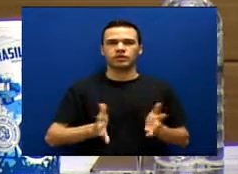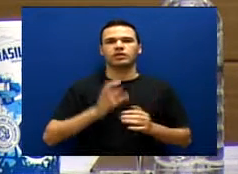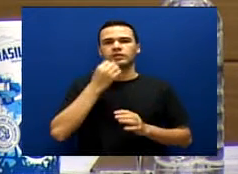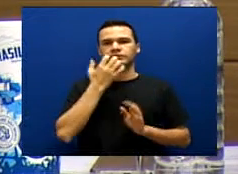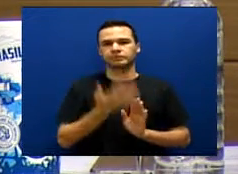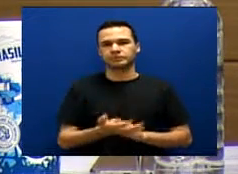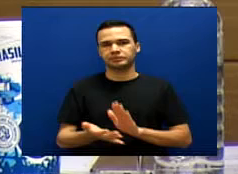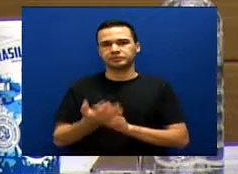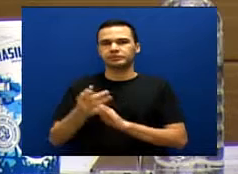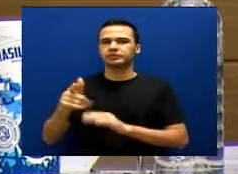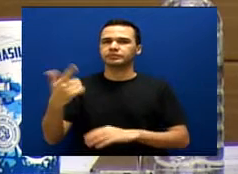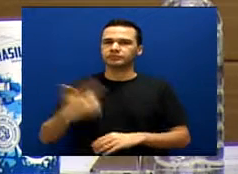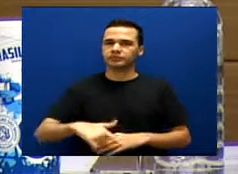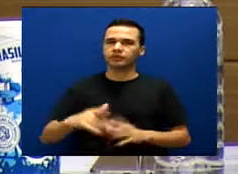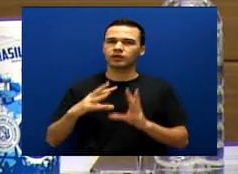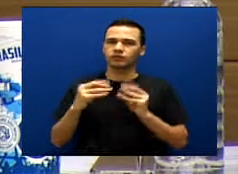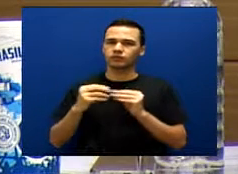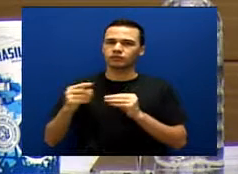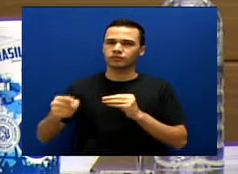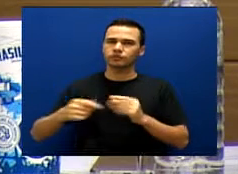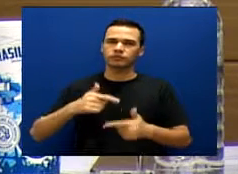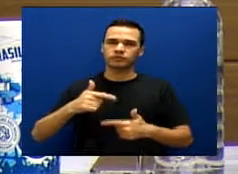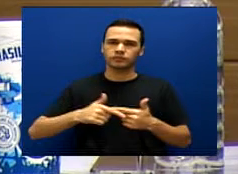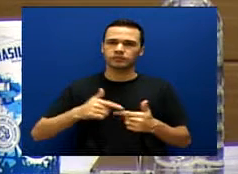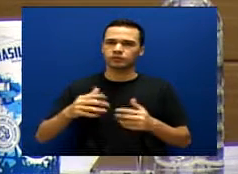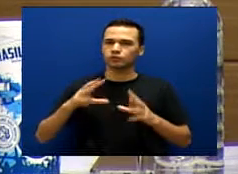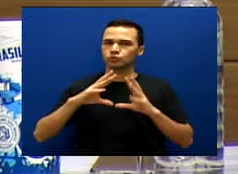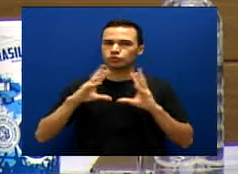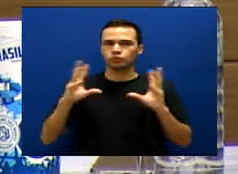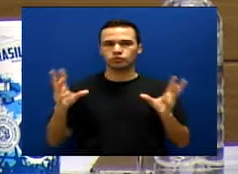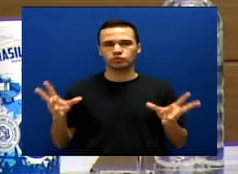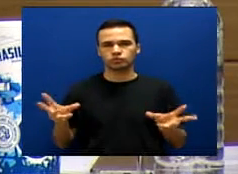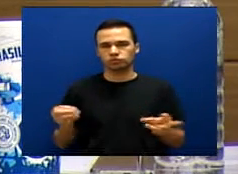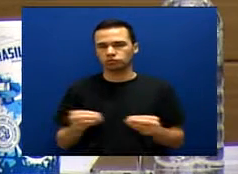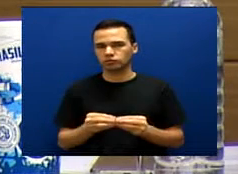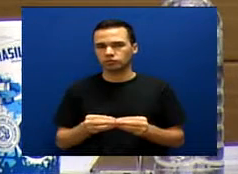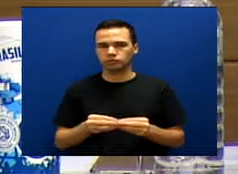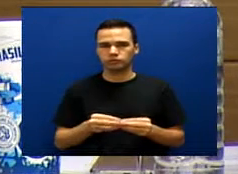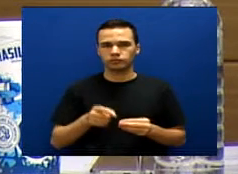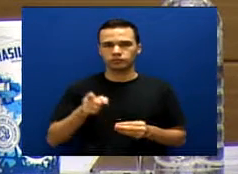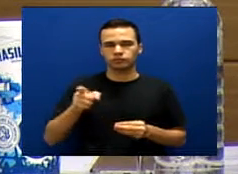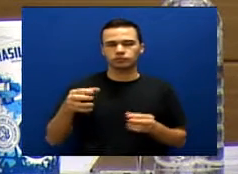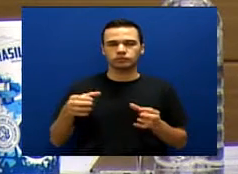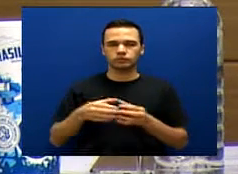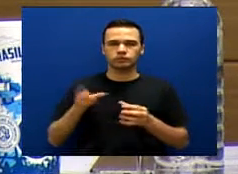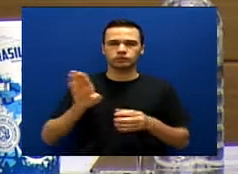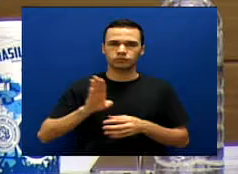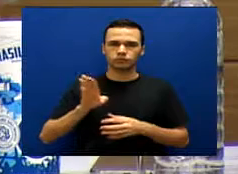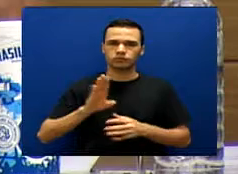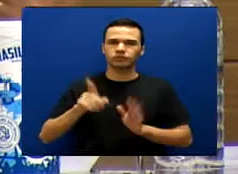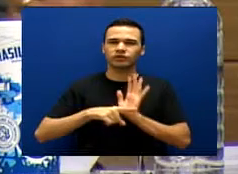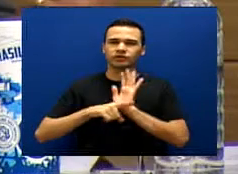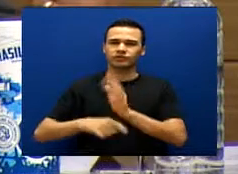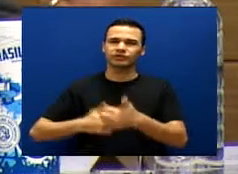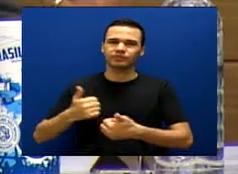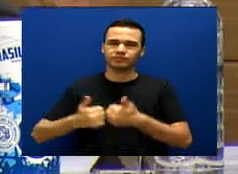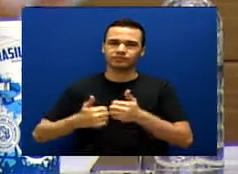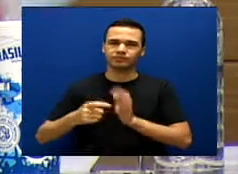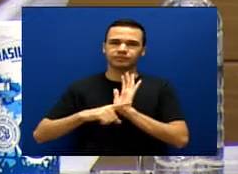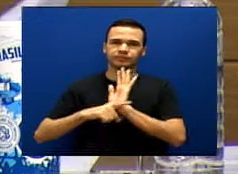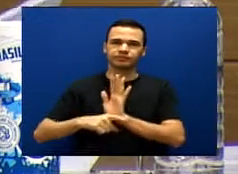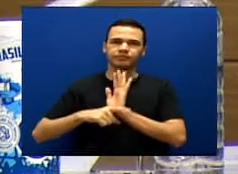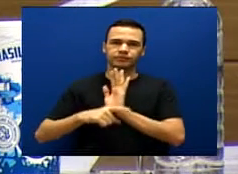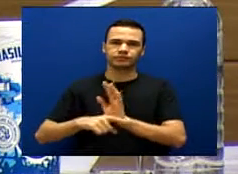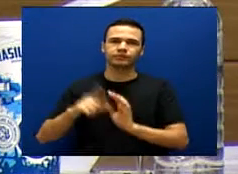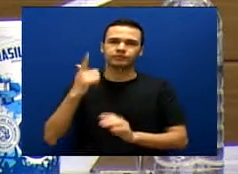aqui os nossos agradecimentos a todos, né, em geral, parabenizo a todos pelo bom trabalho desenvolvido, principalmente a